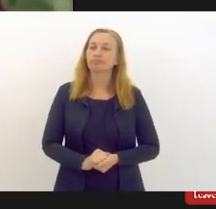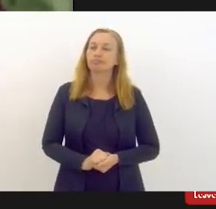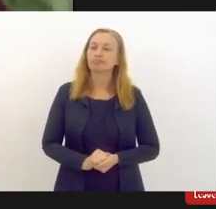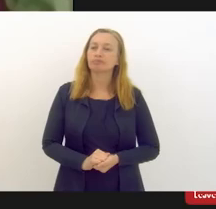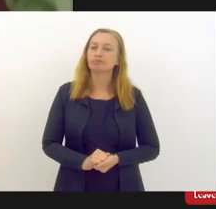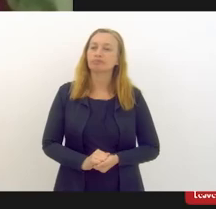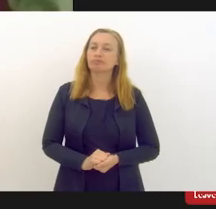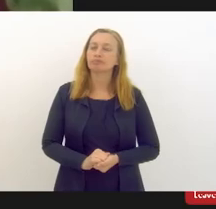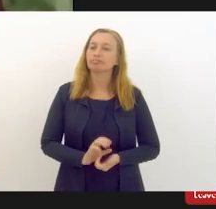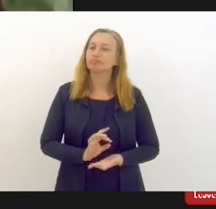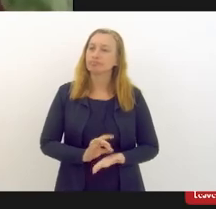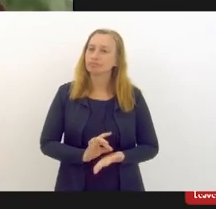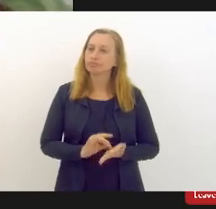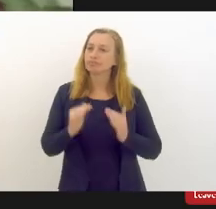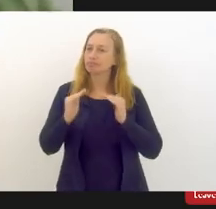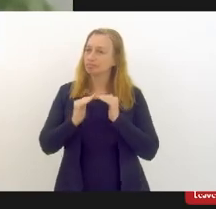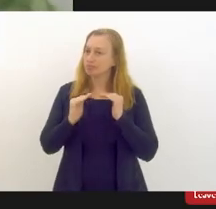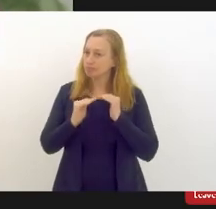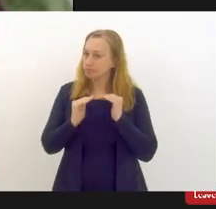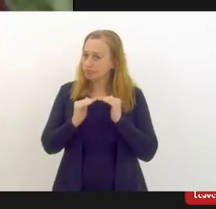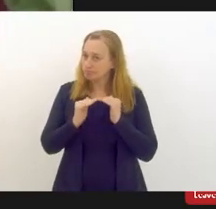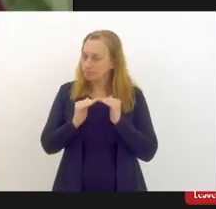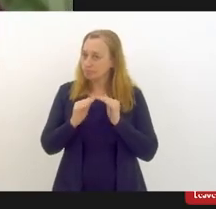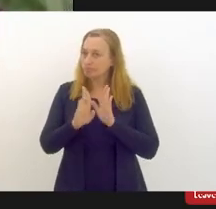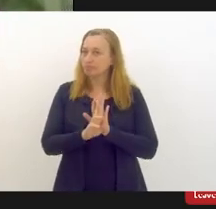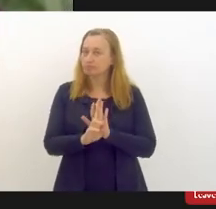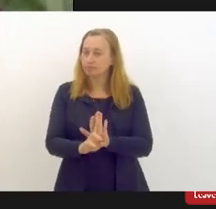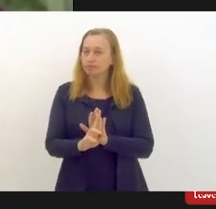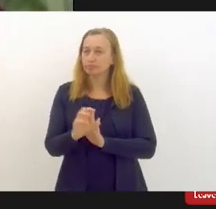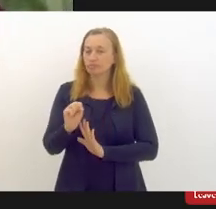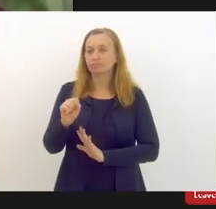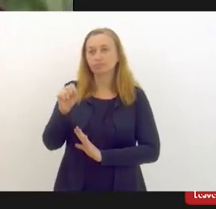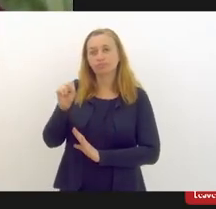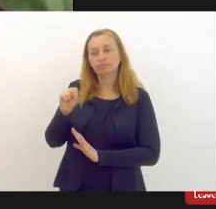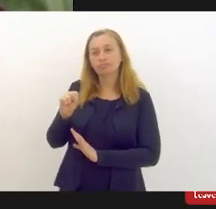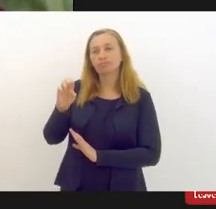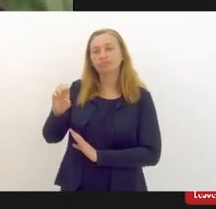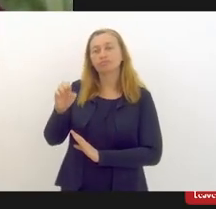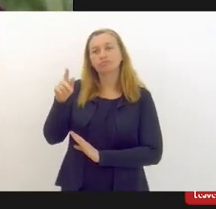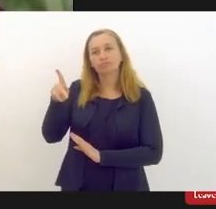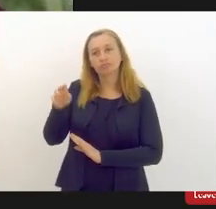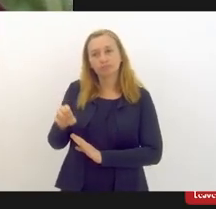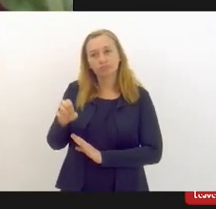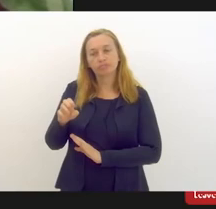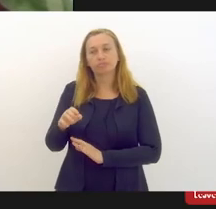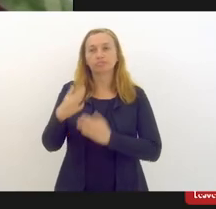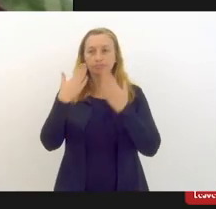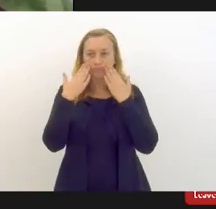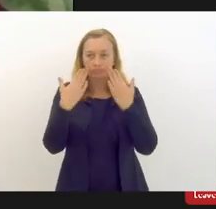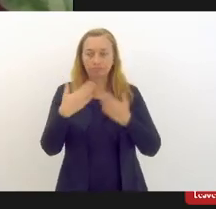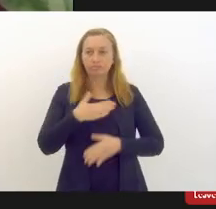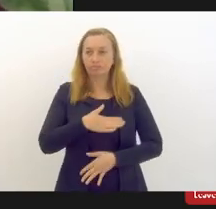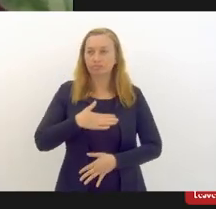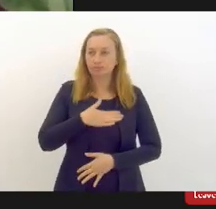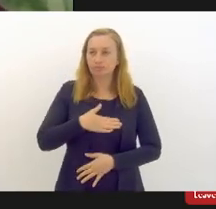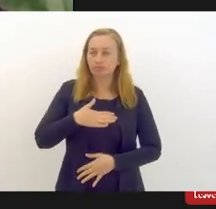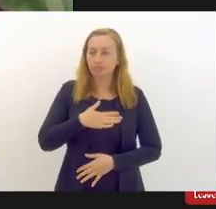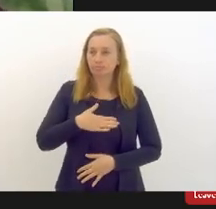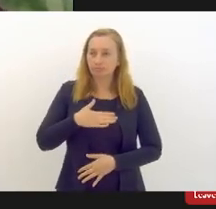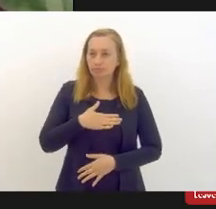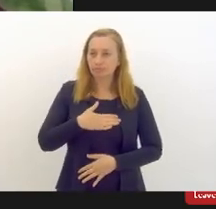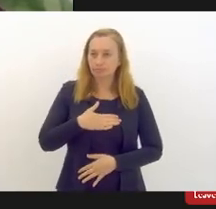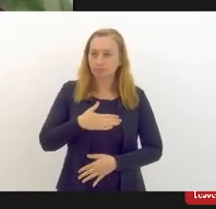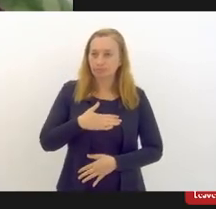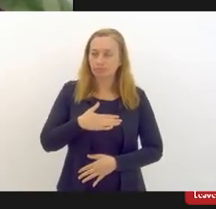Eu realmente vou concordar com o representante do CEP, que a apresentação, gostaria de estar no mundo da apresentação